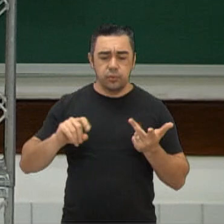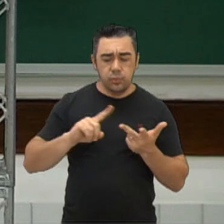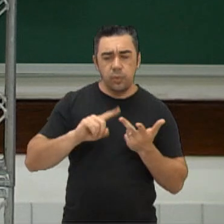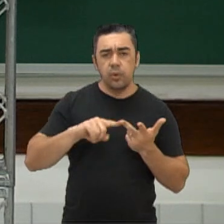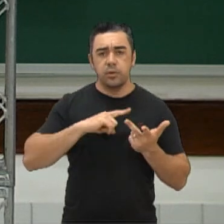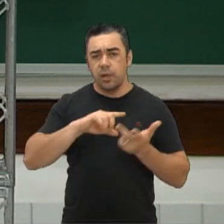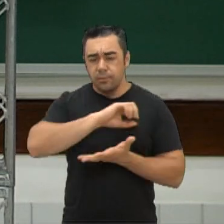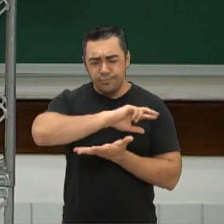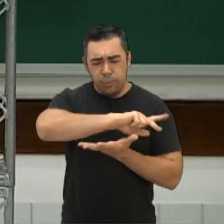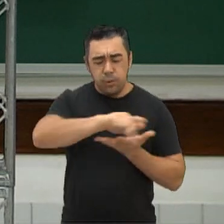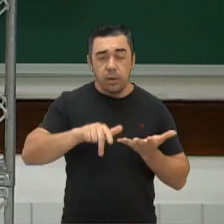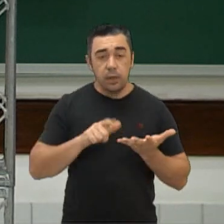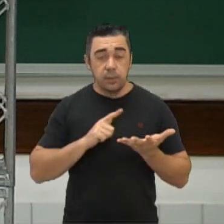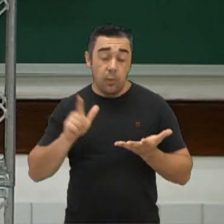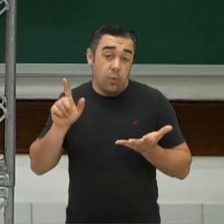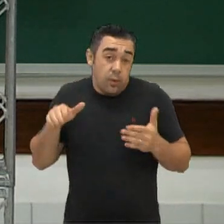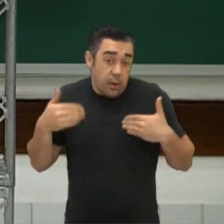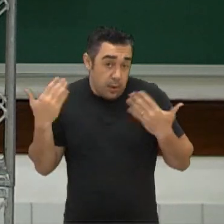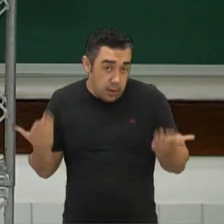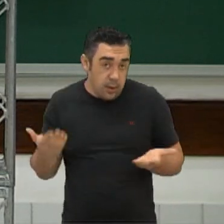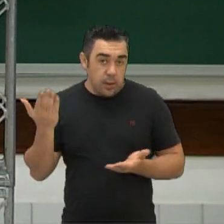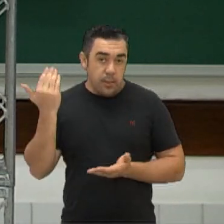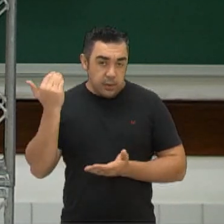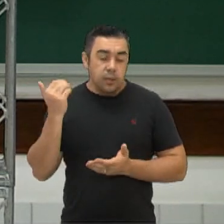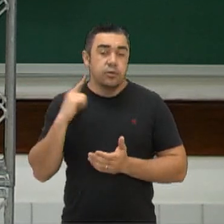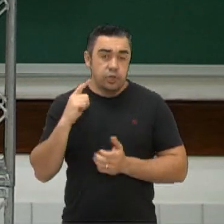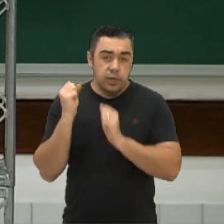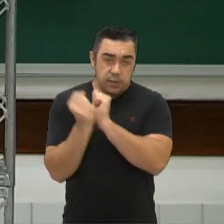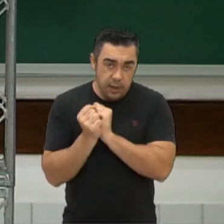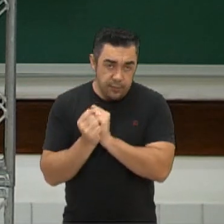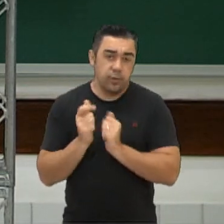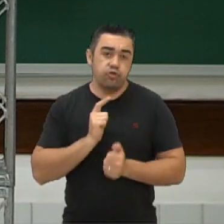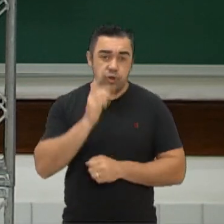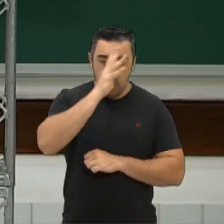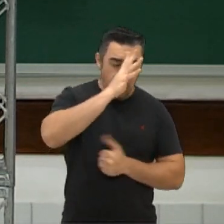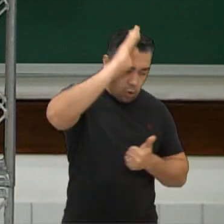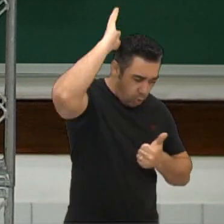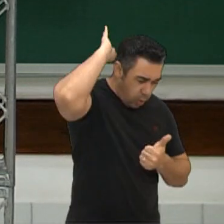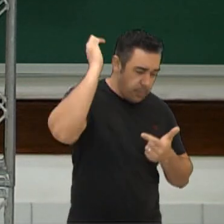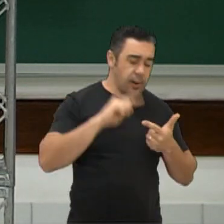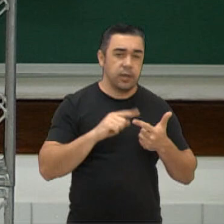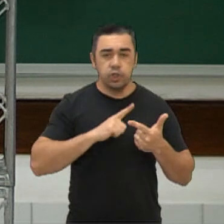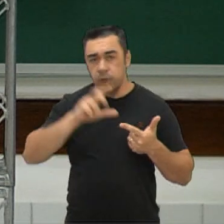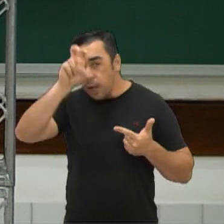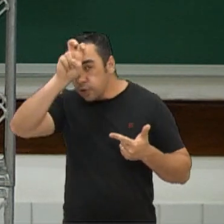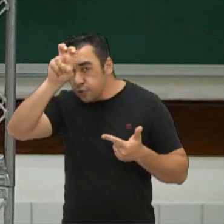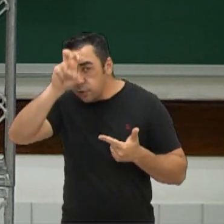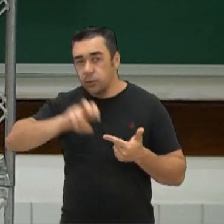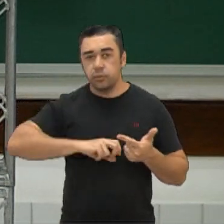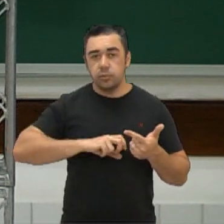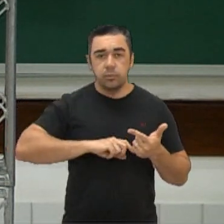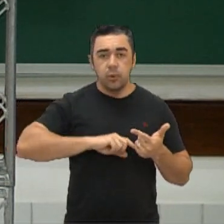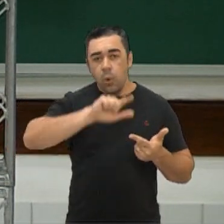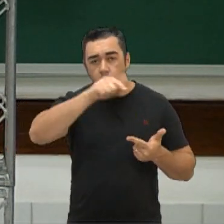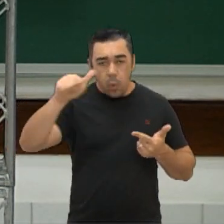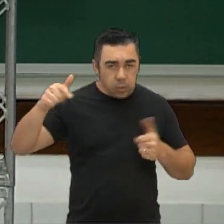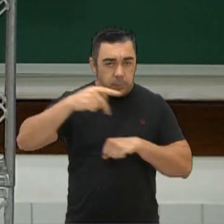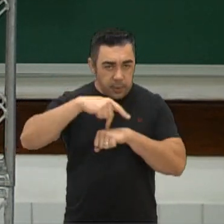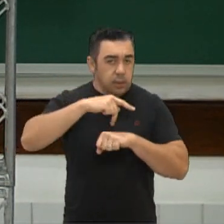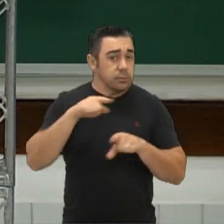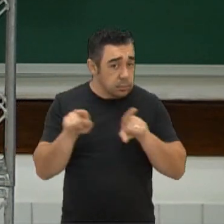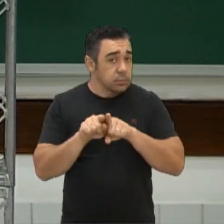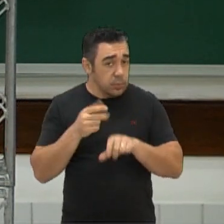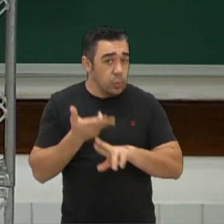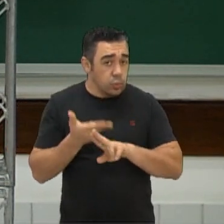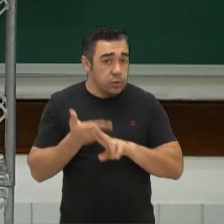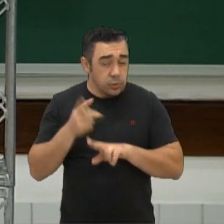escravidão, ela também é um modo de produção, ela existiu em Roma, ela existiu no Egito, em outros tempos da história, nós também